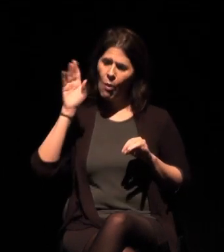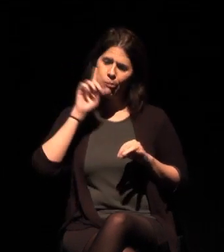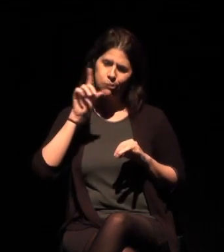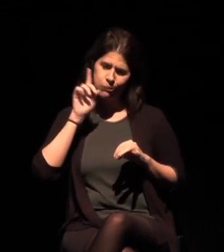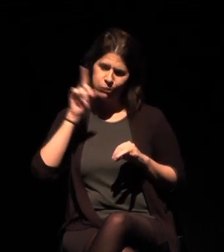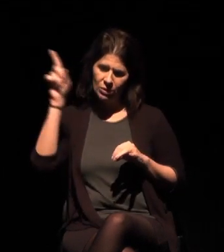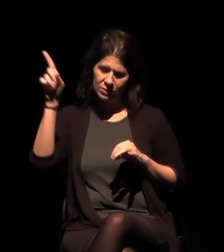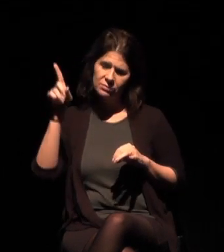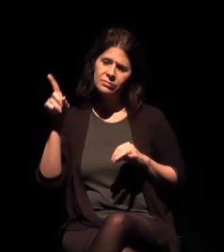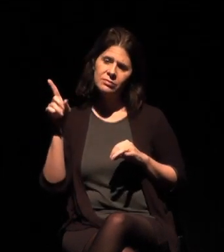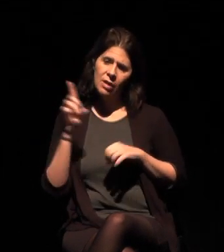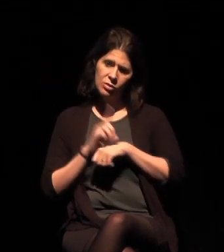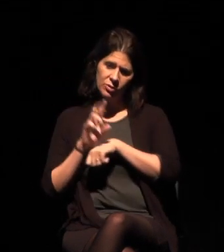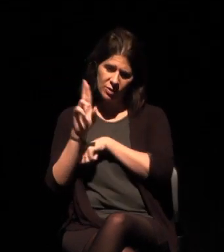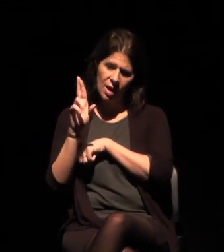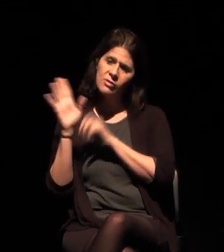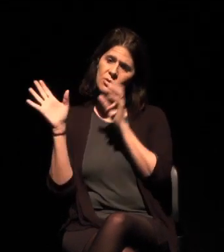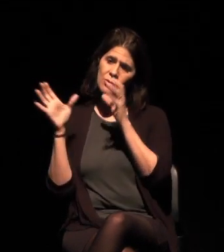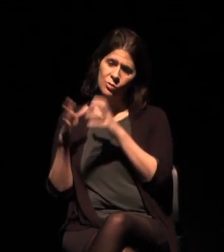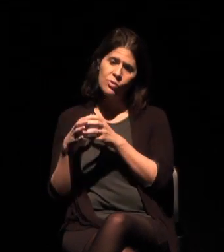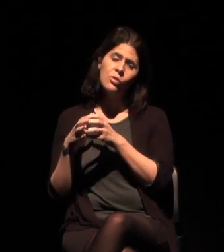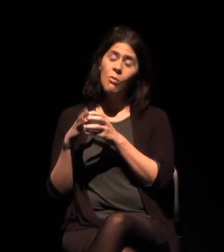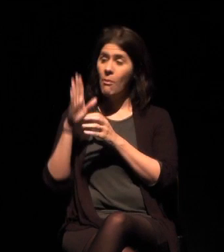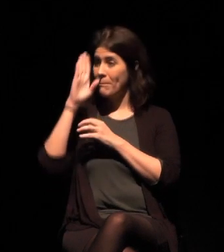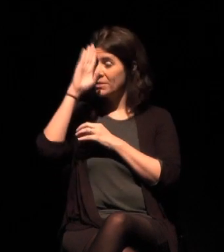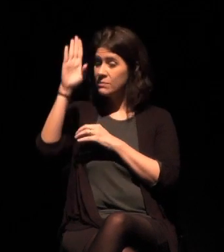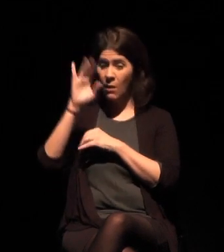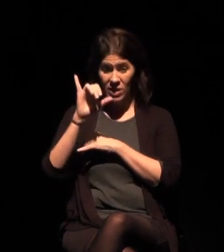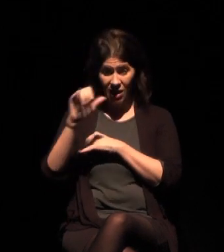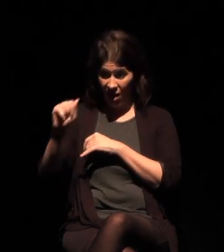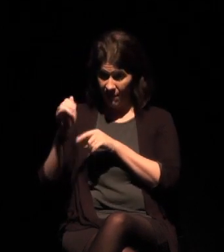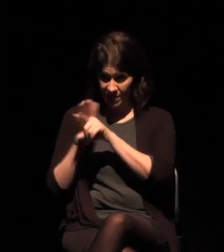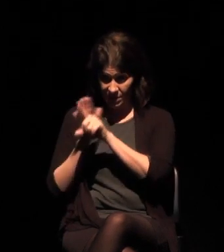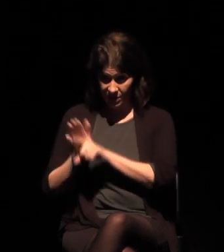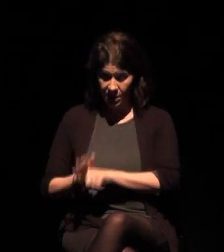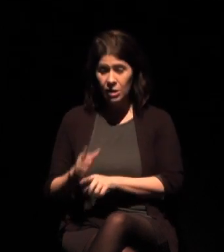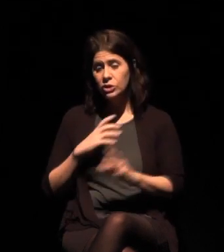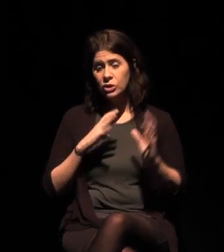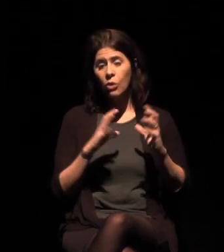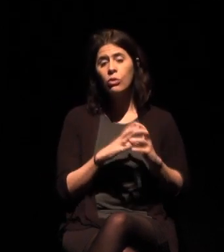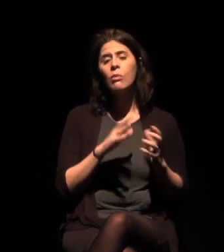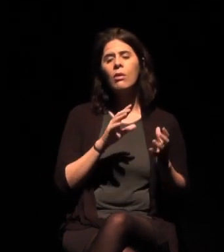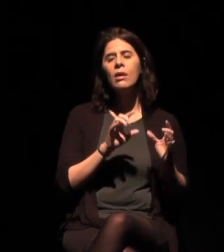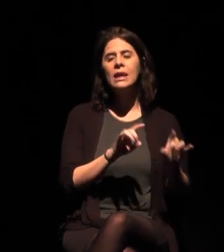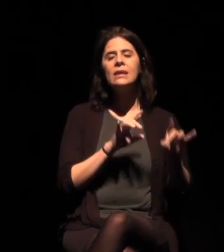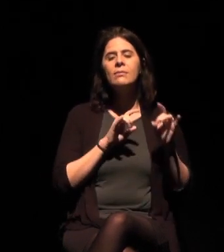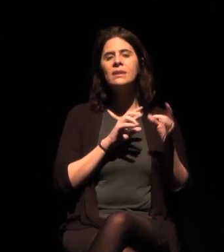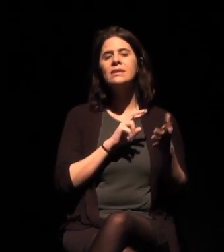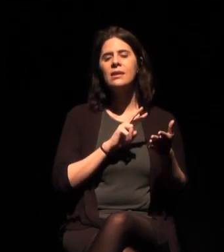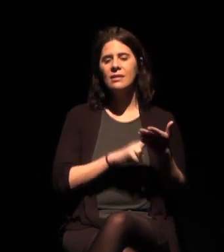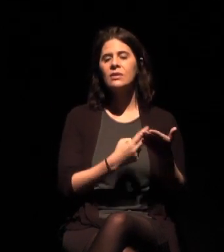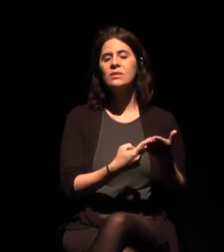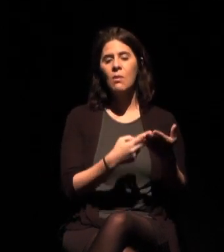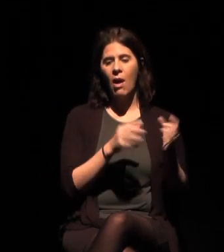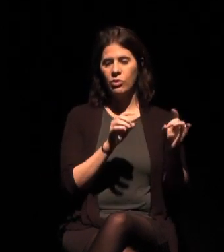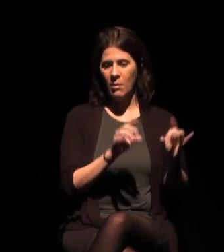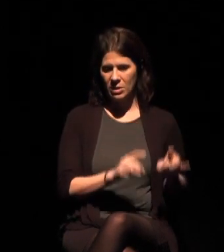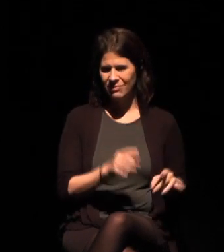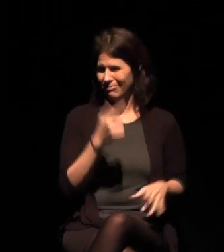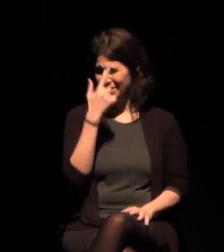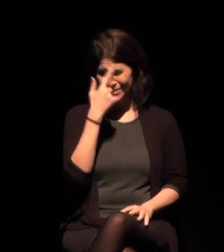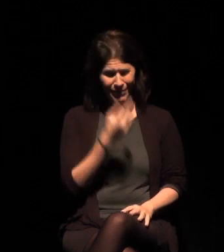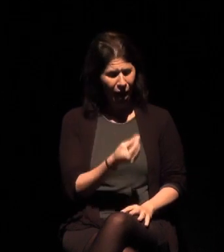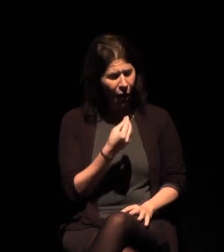grupo bastante forte ea e tinha o pessoalzinho vai fazer a tradução automática ea gente tem a impressão que eles nunca vão conseguir